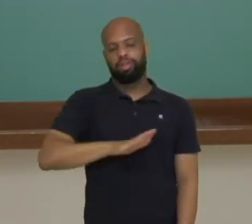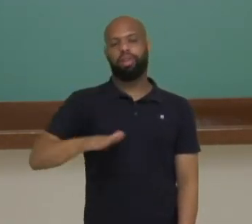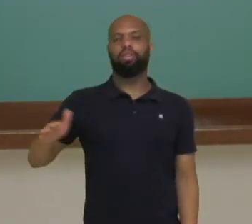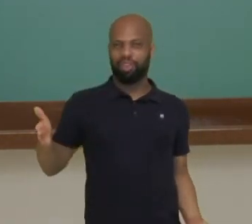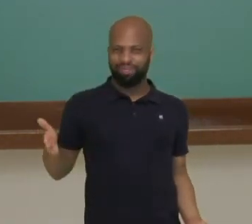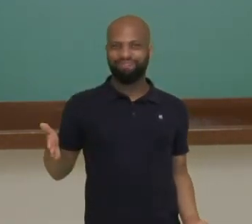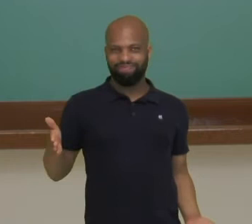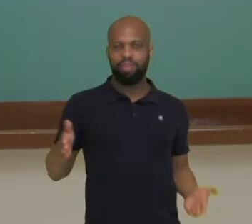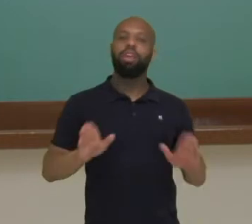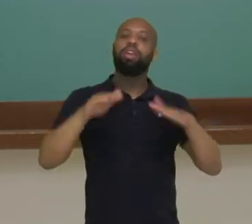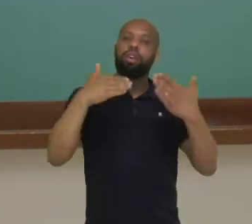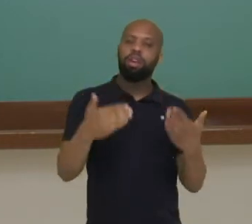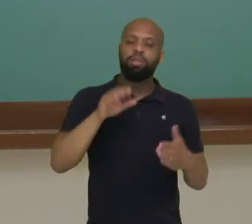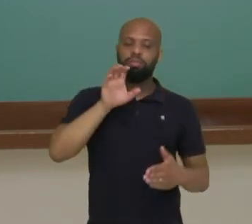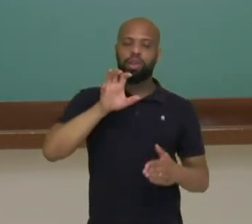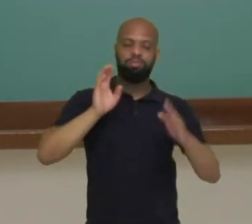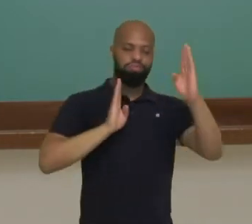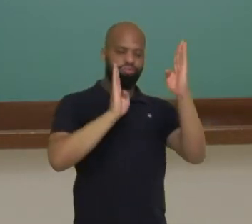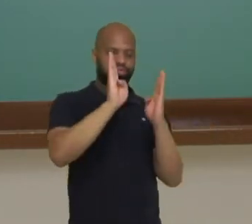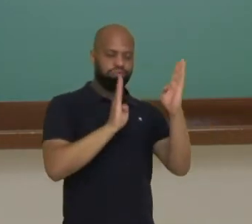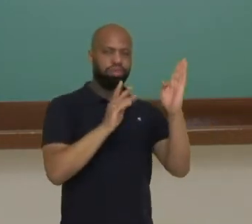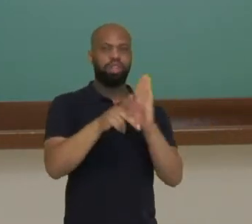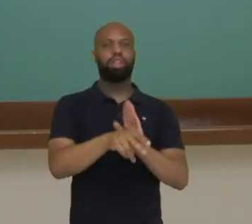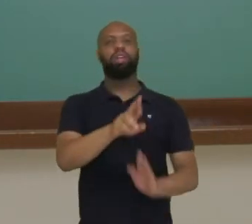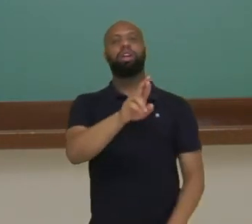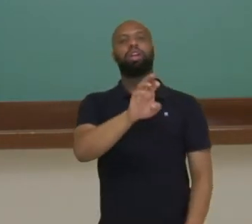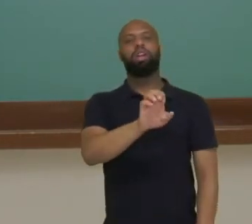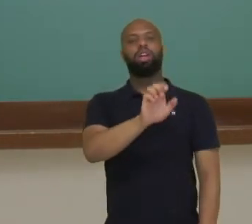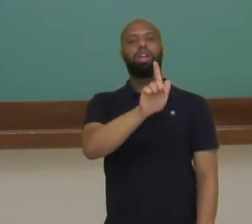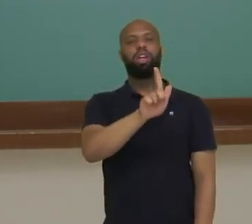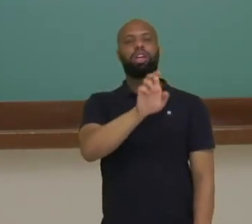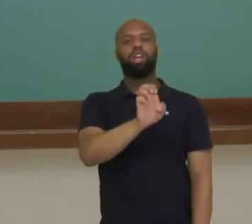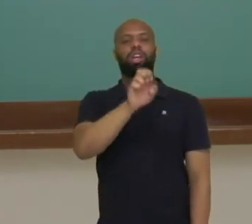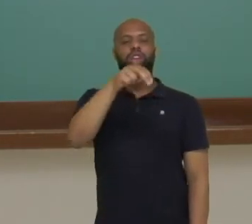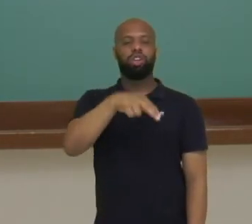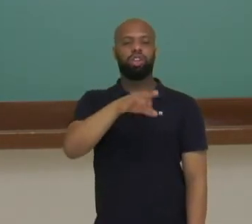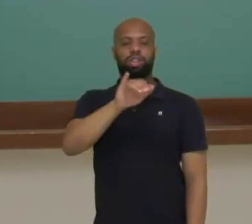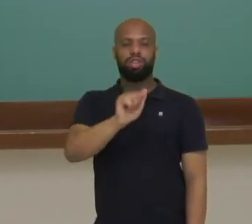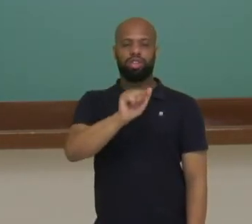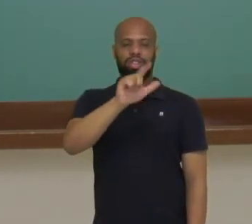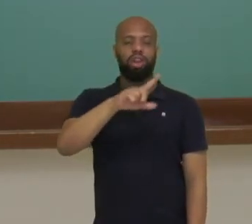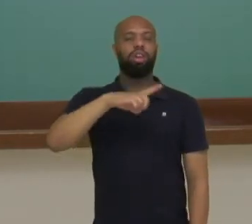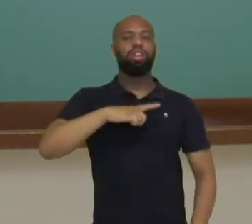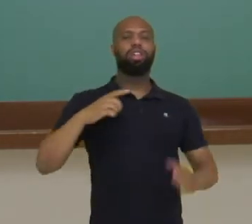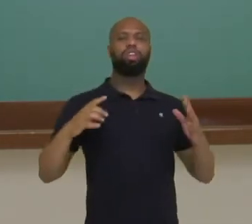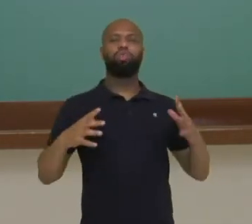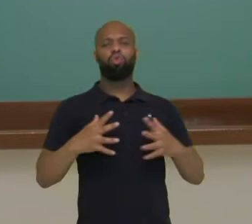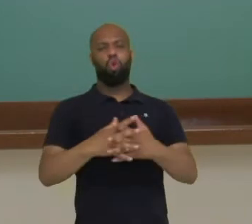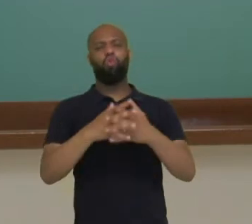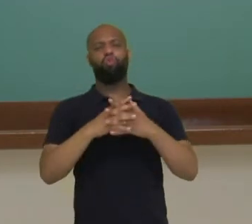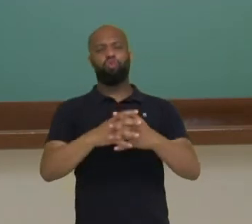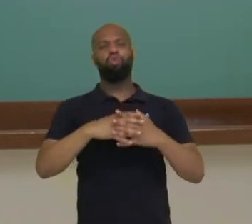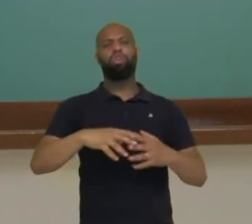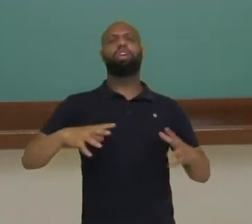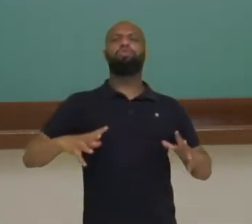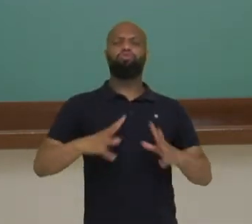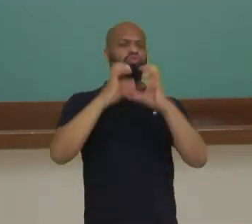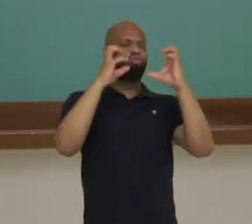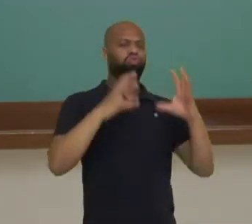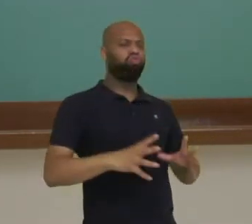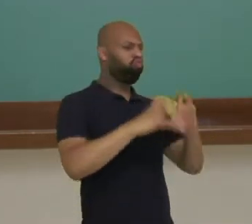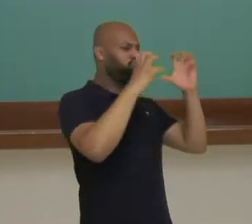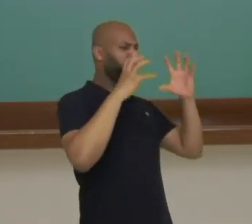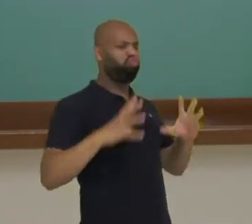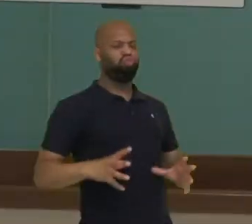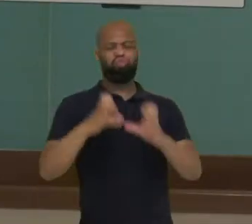pequena, né? Esse período regencial vai rolar muita confusão, porque vão ter várias revoltas,